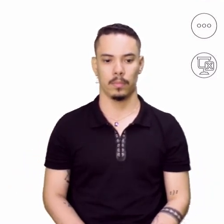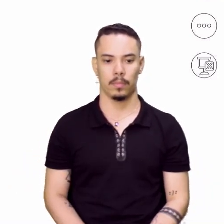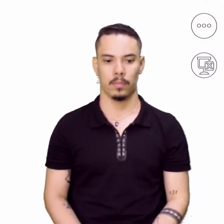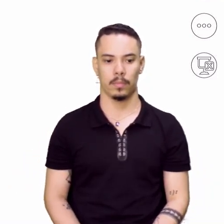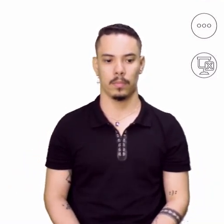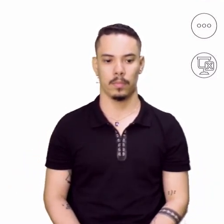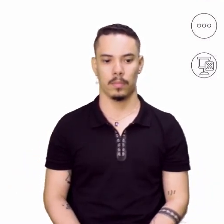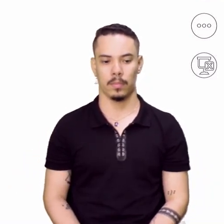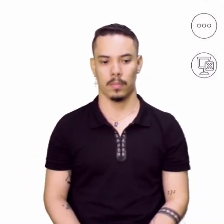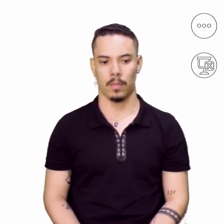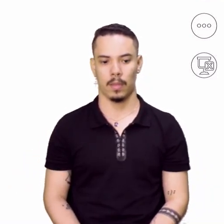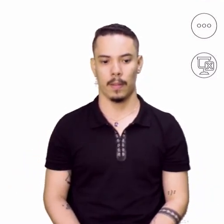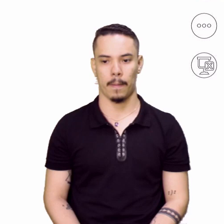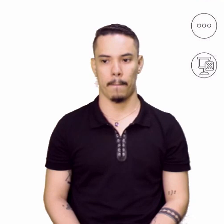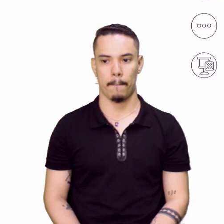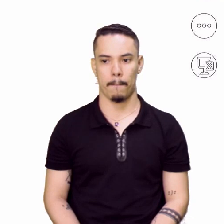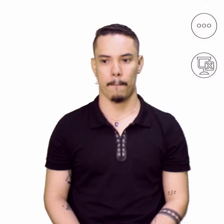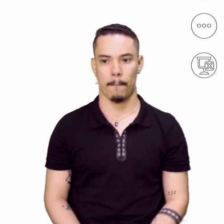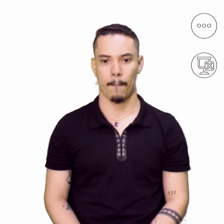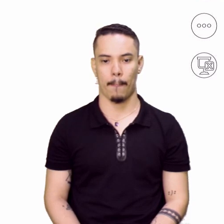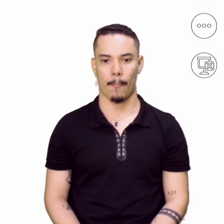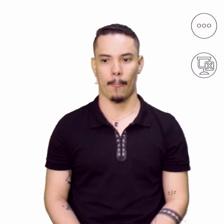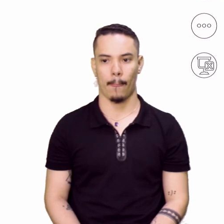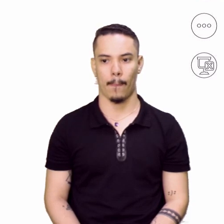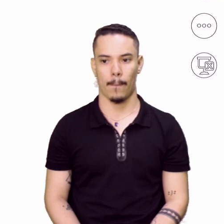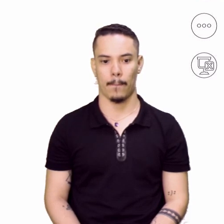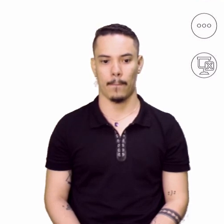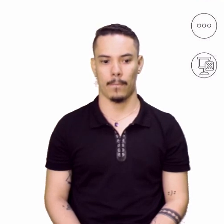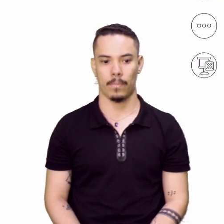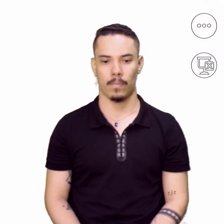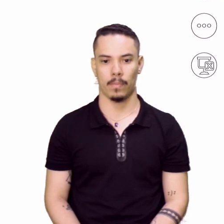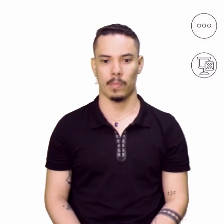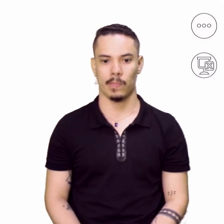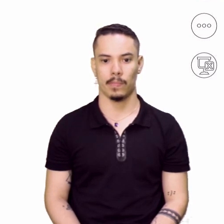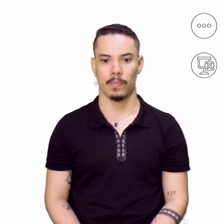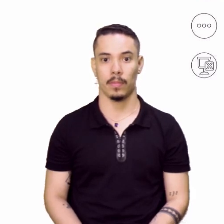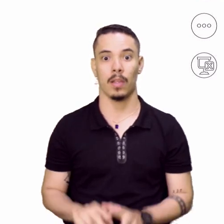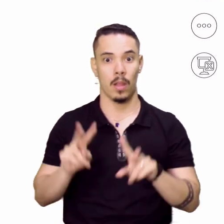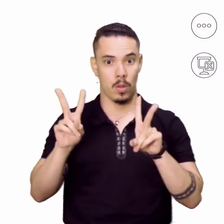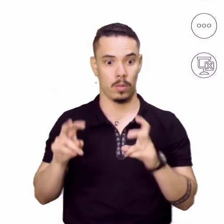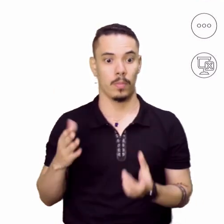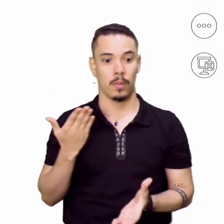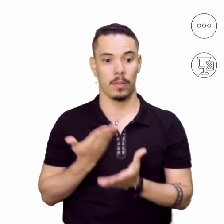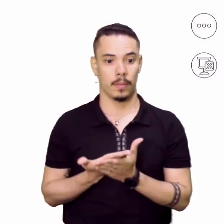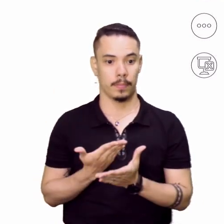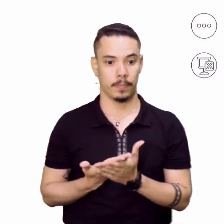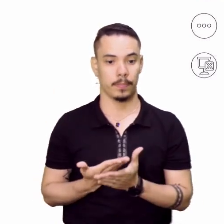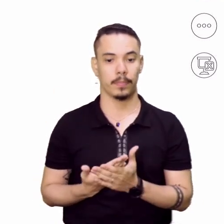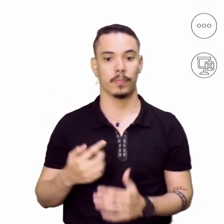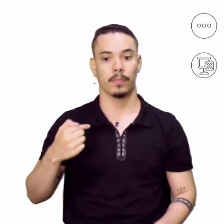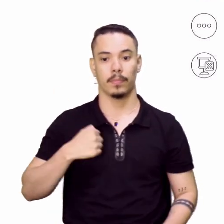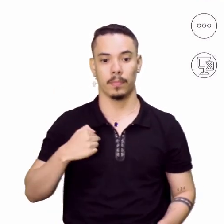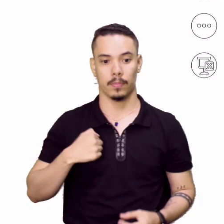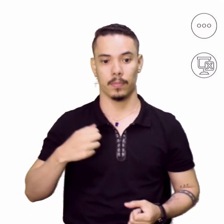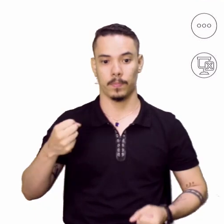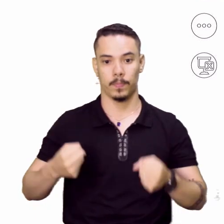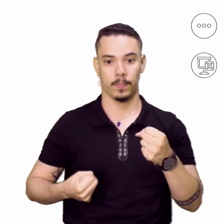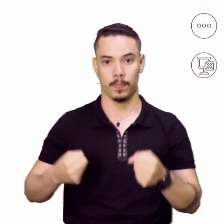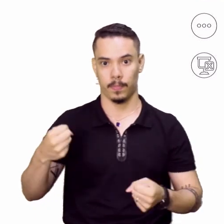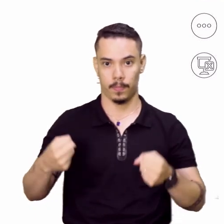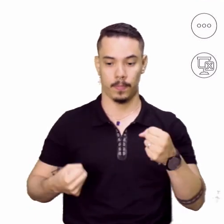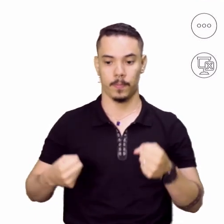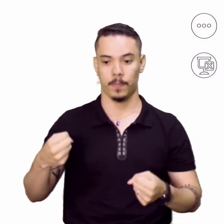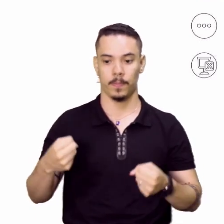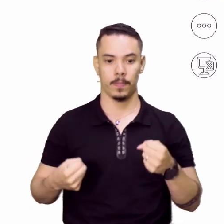UBS I will be there que é o título da nossa aula ou seja Eu dirigi I will